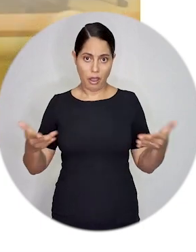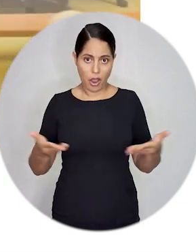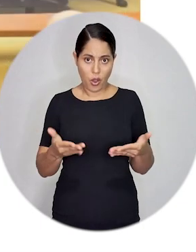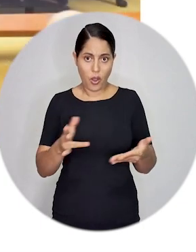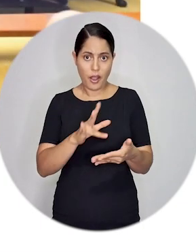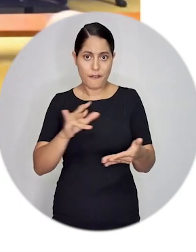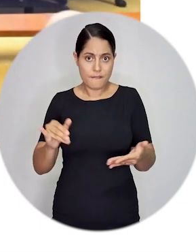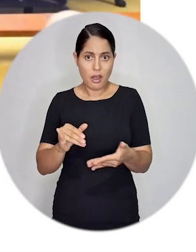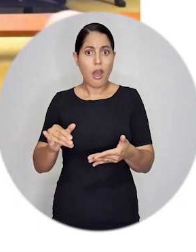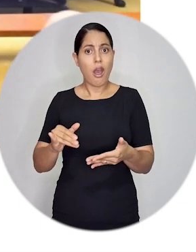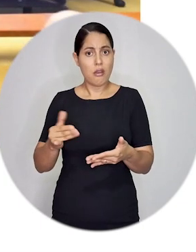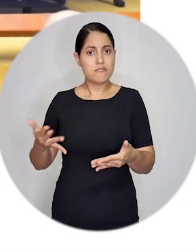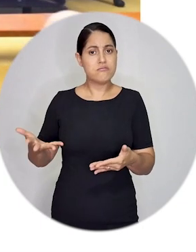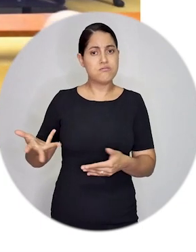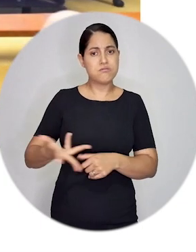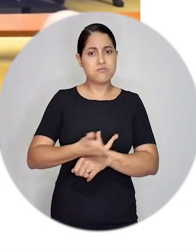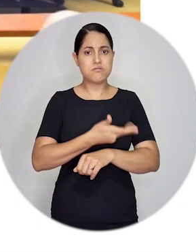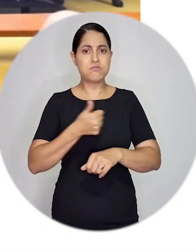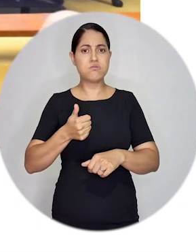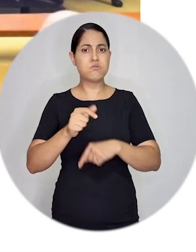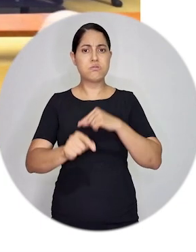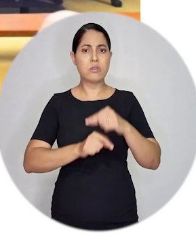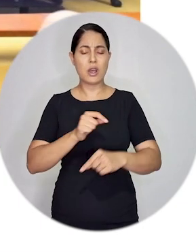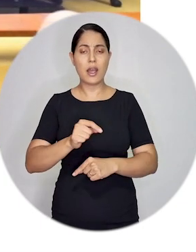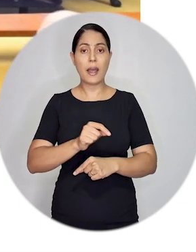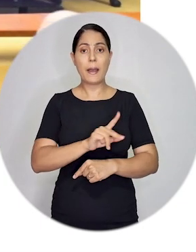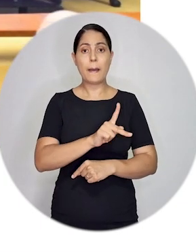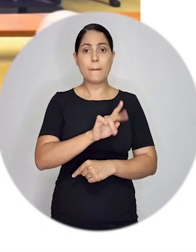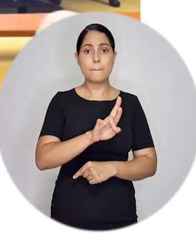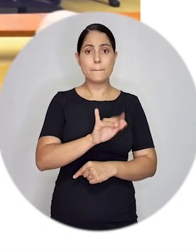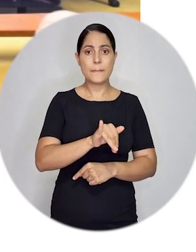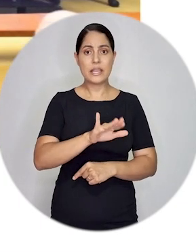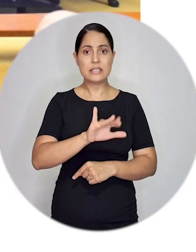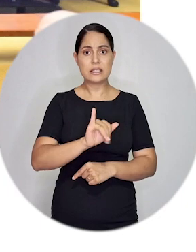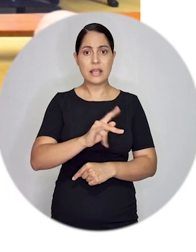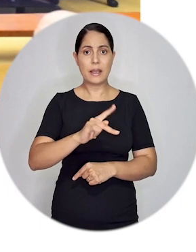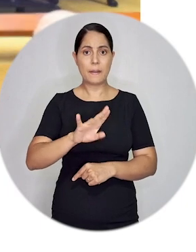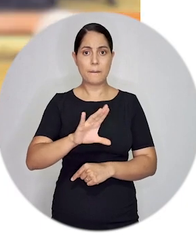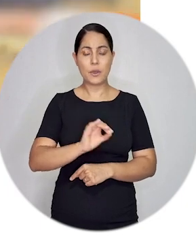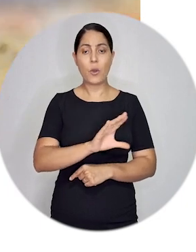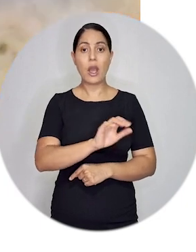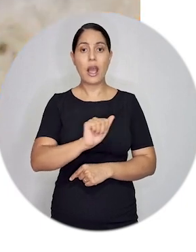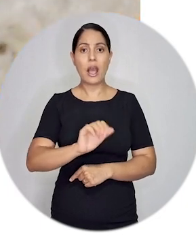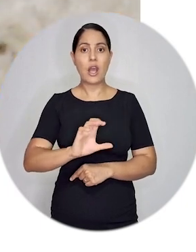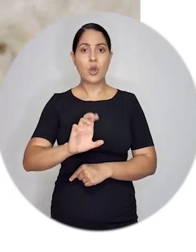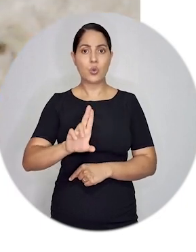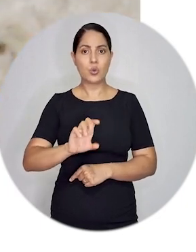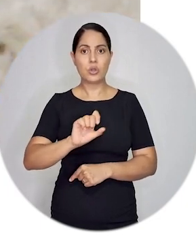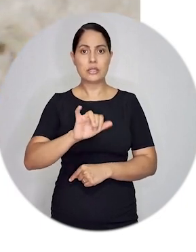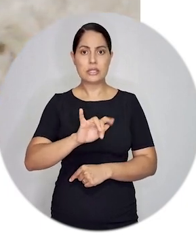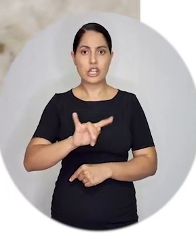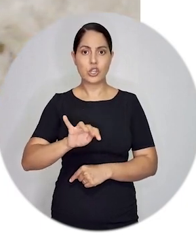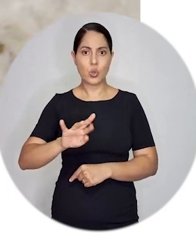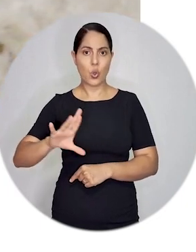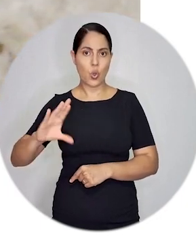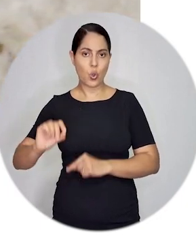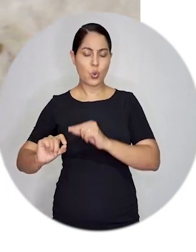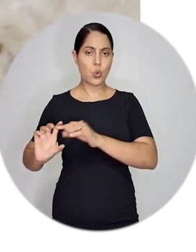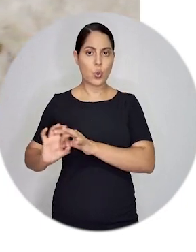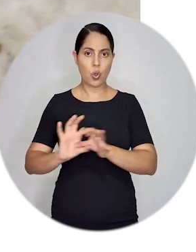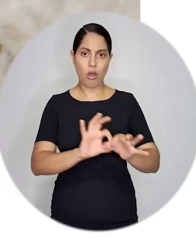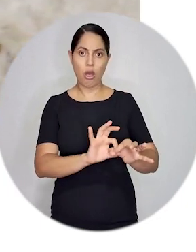elevar o princípio acusatório previsto na nossa Constituição, fazendo com que se garanta, no momento do julgamento, uma